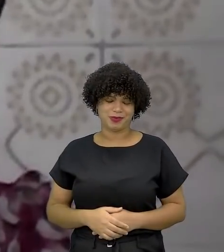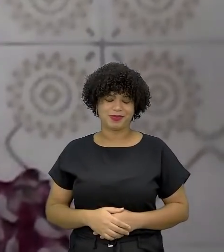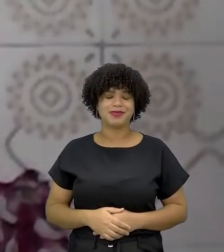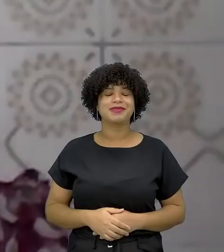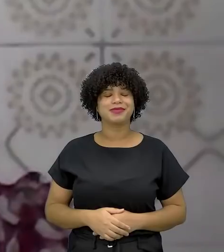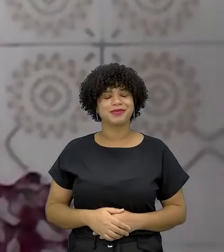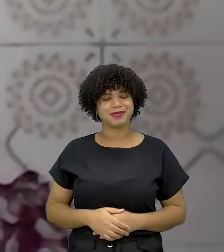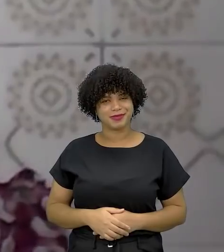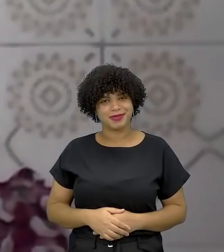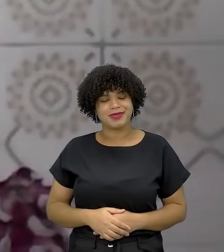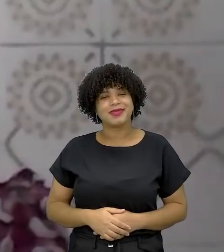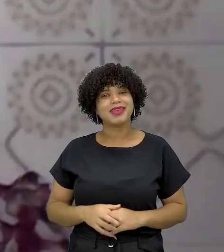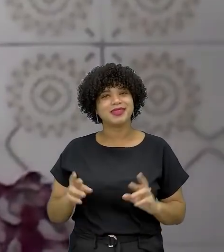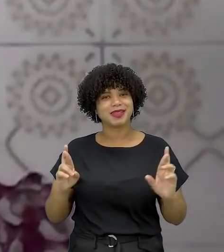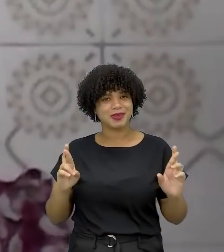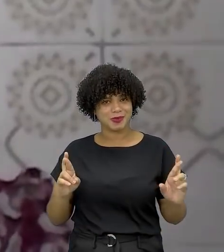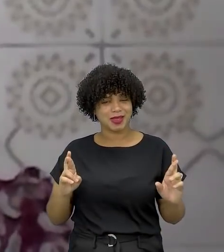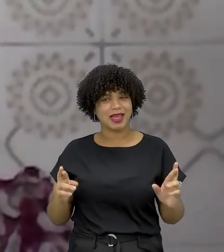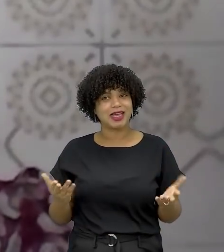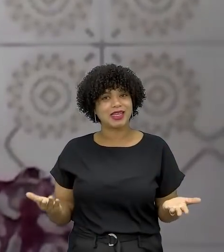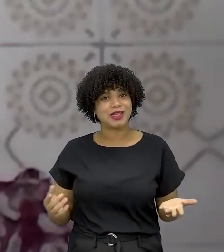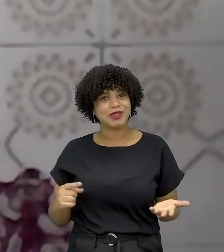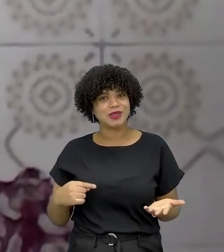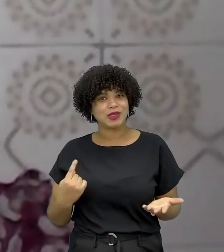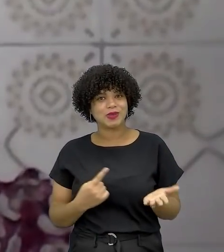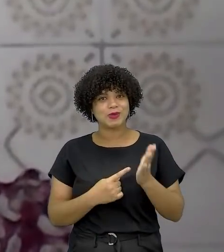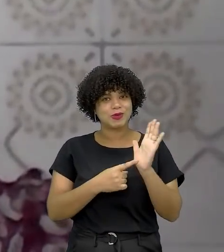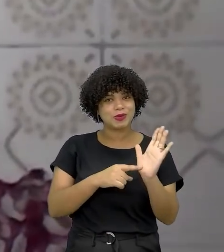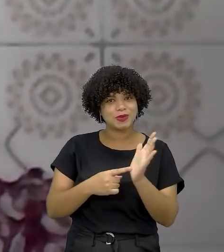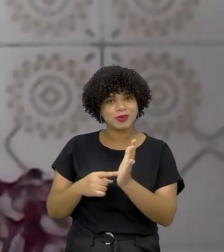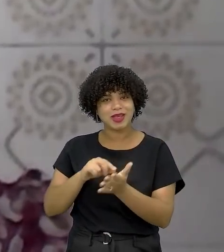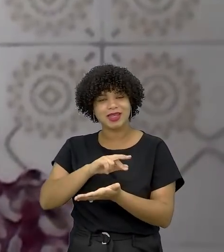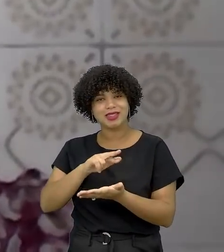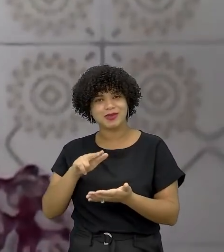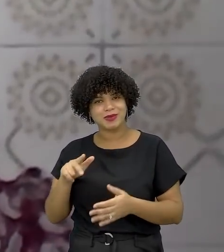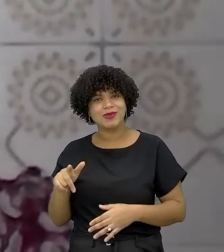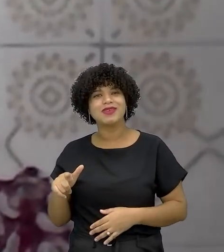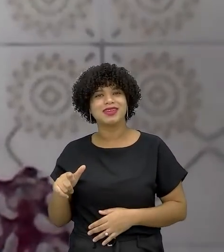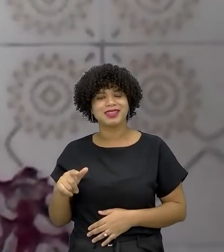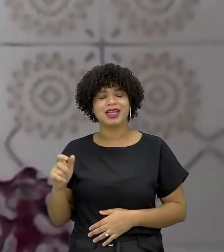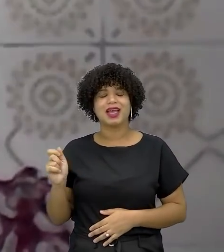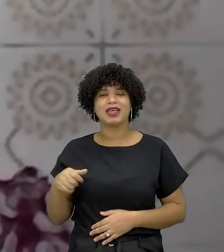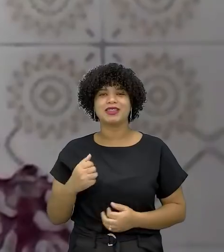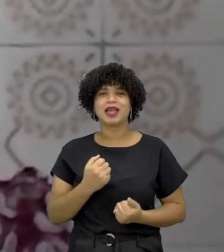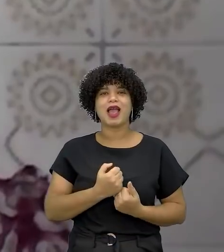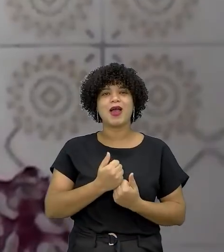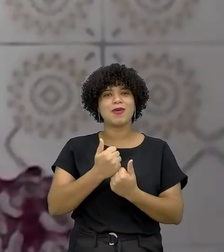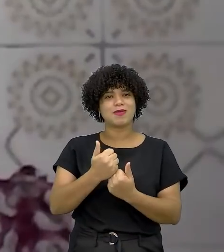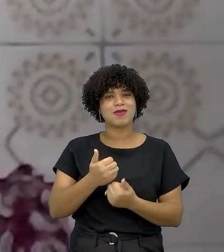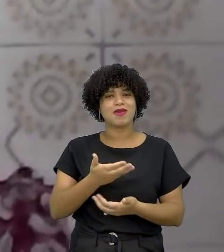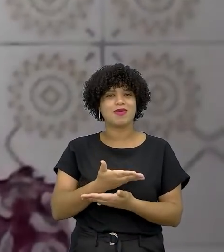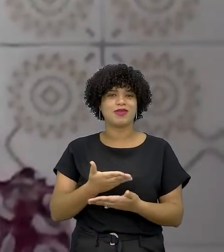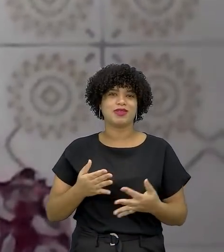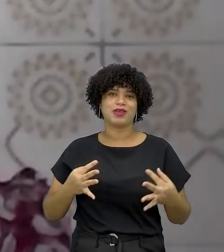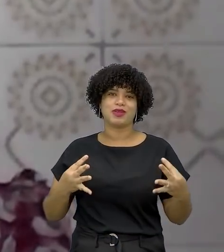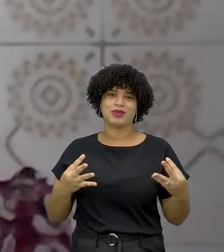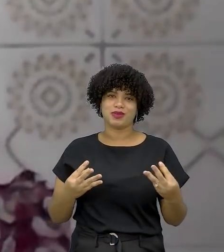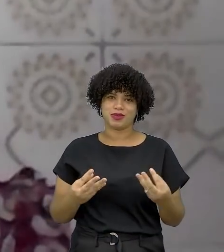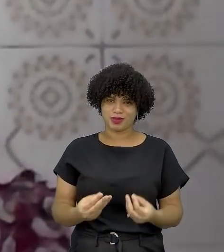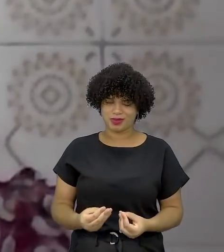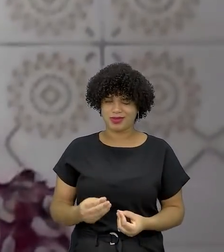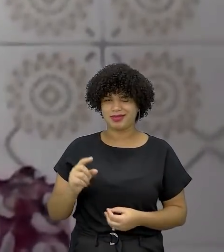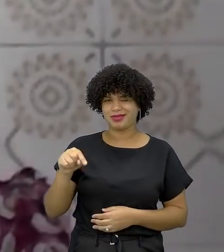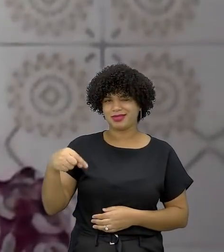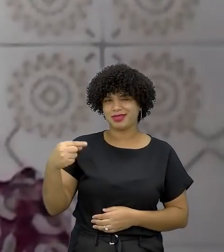nós propusemos aqui fique aí de apoio para o próximo momento